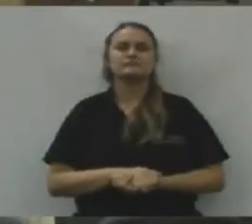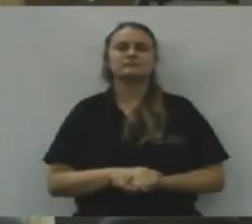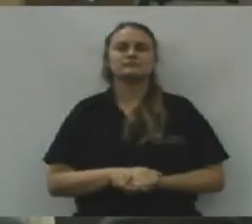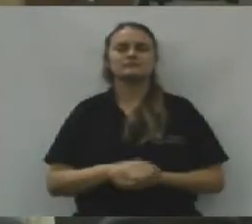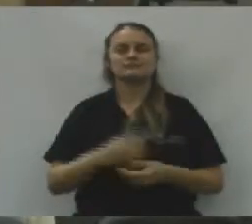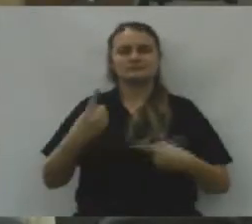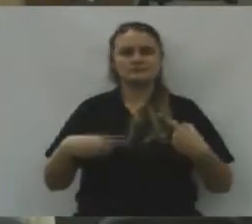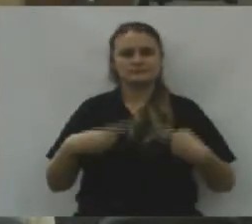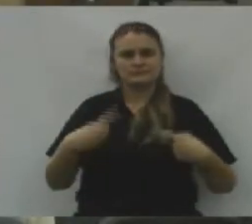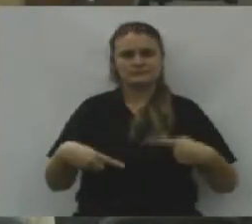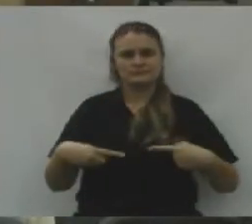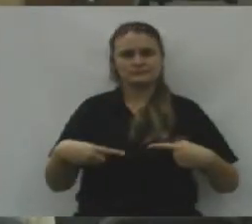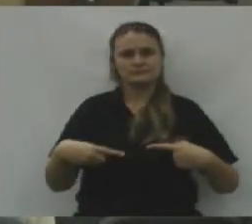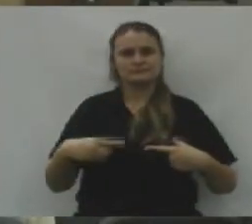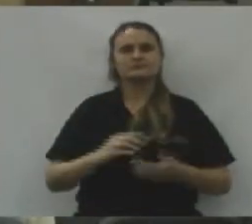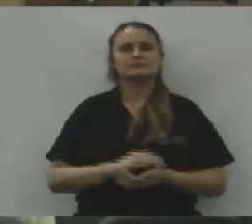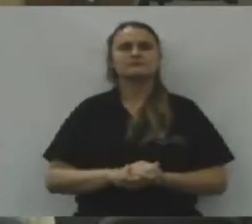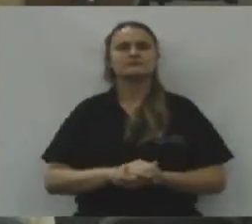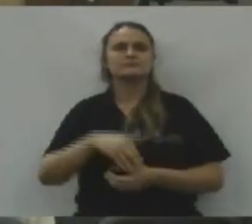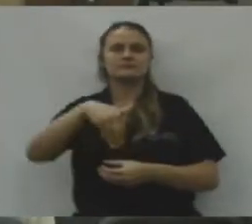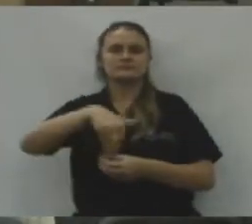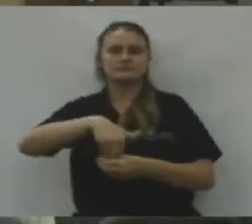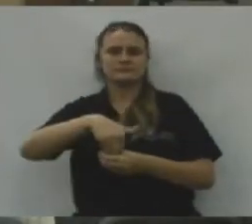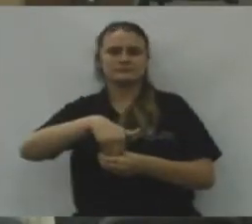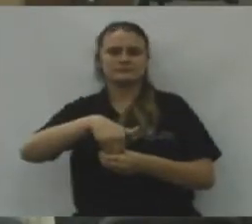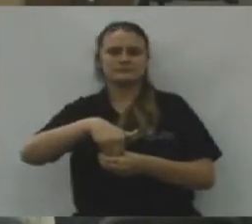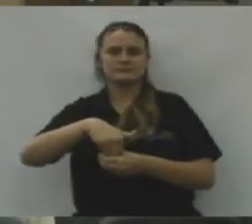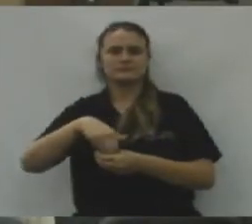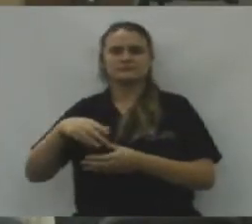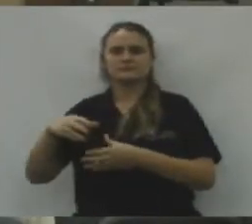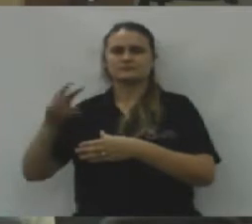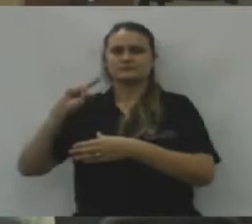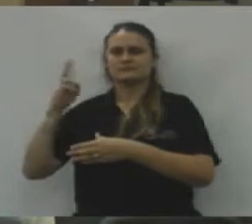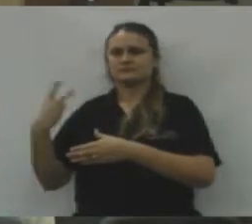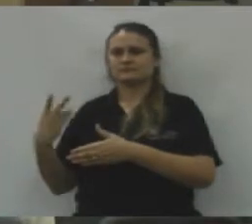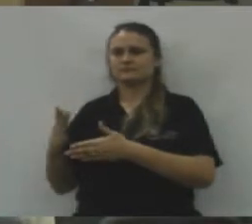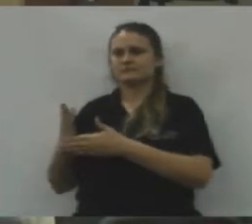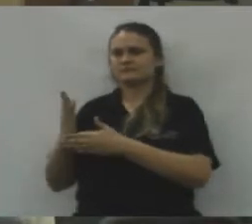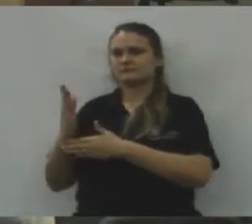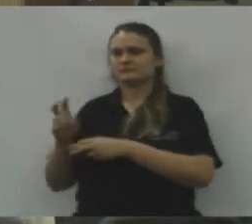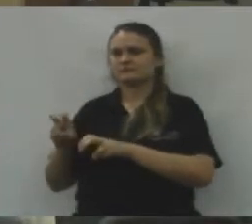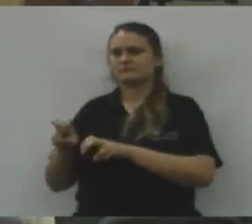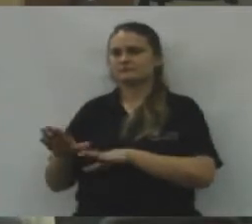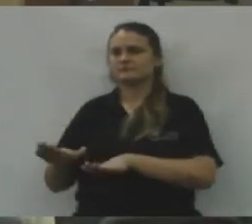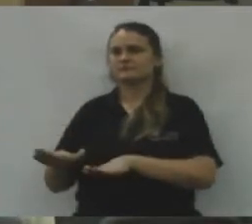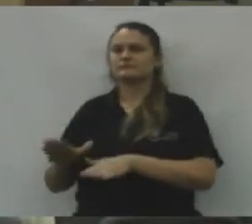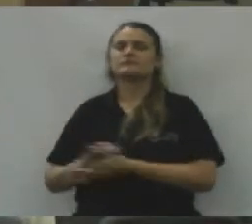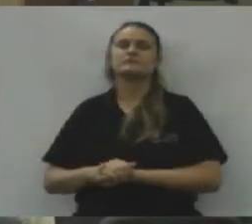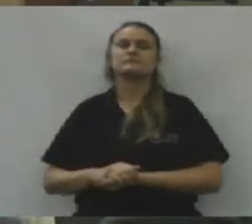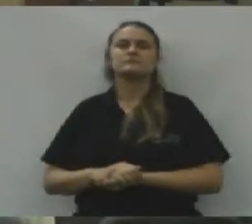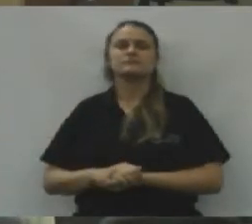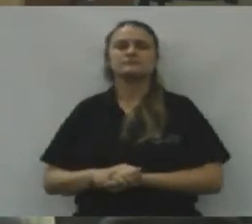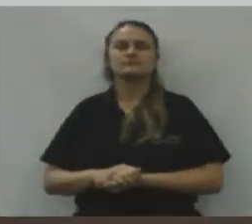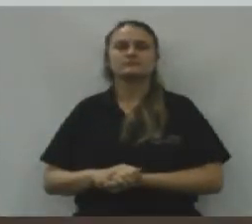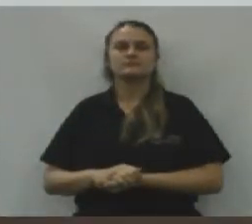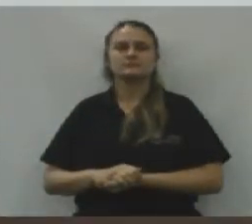Em discussão? Em votação, senhores vereadores que aprovam, permaneçam como estão.